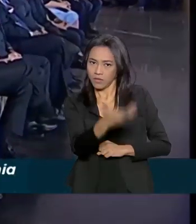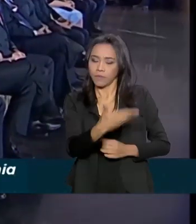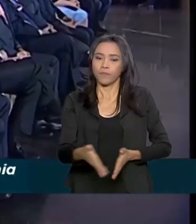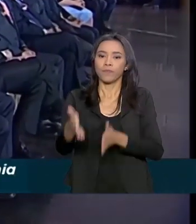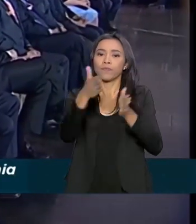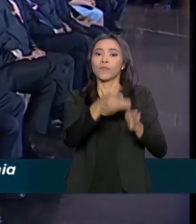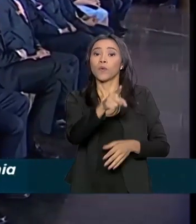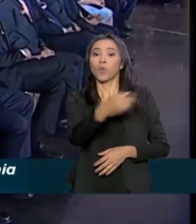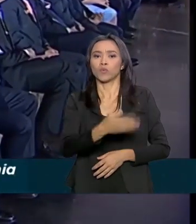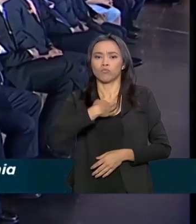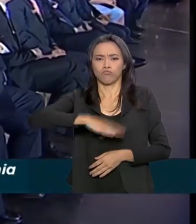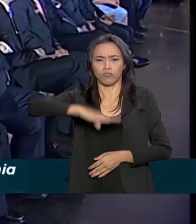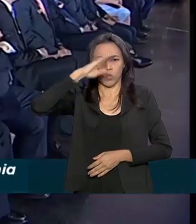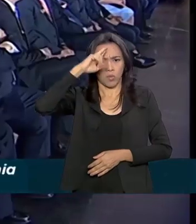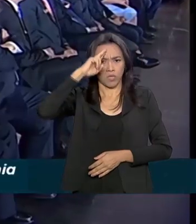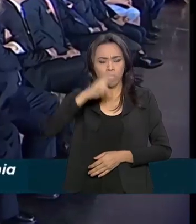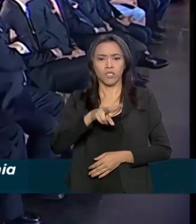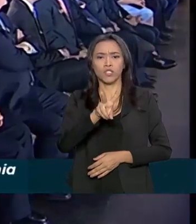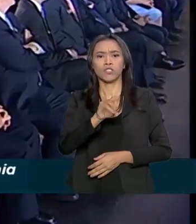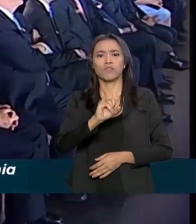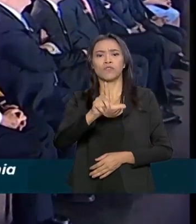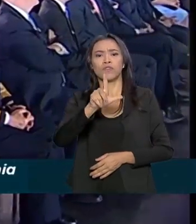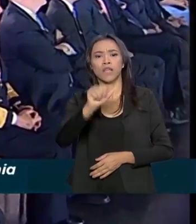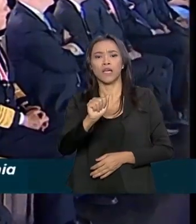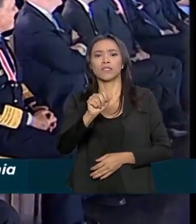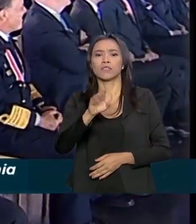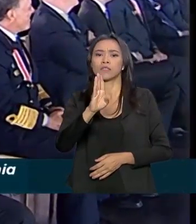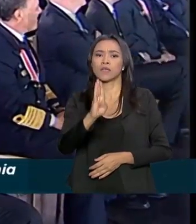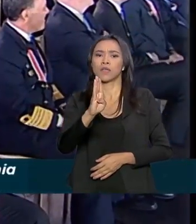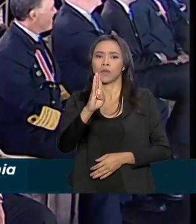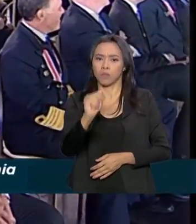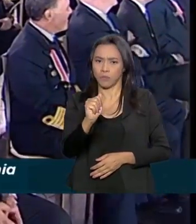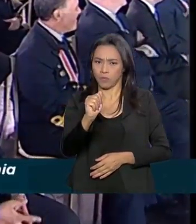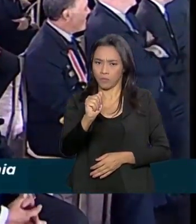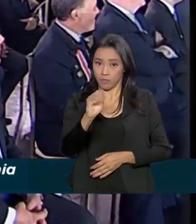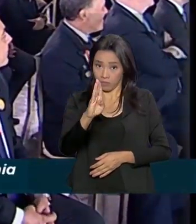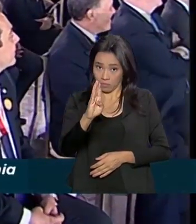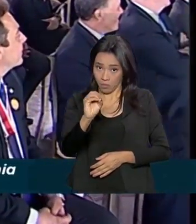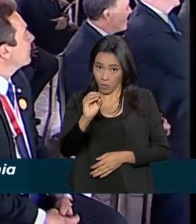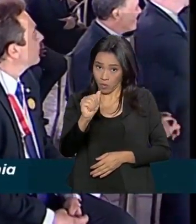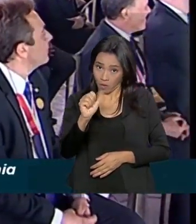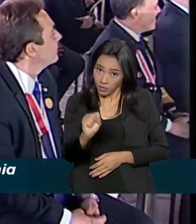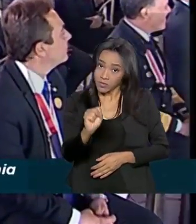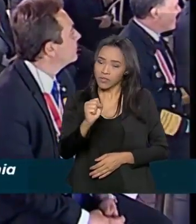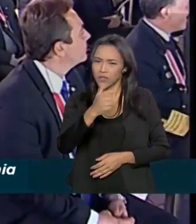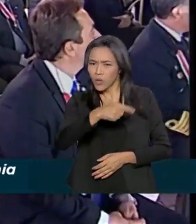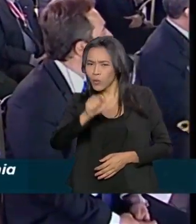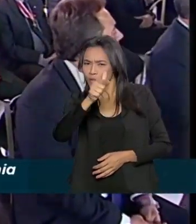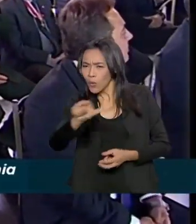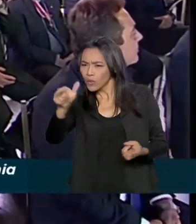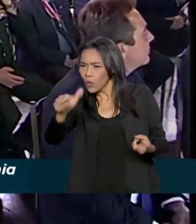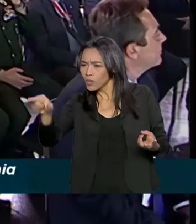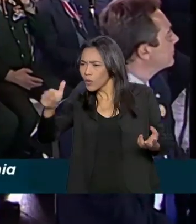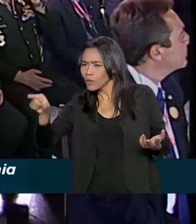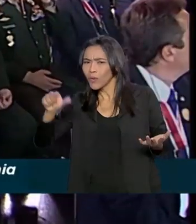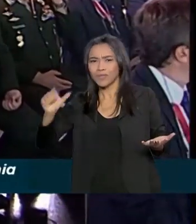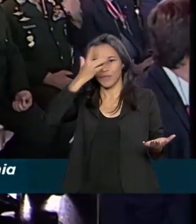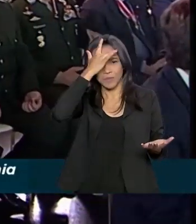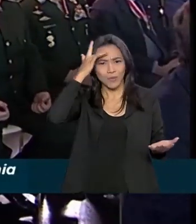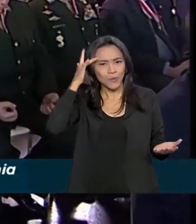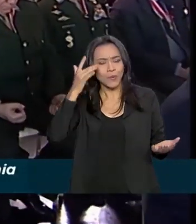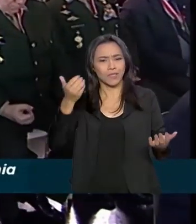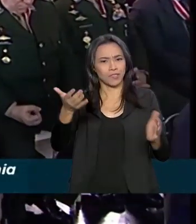comandante Vilas Boas, mas faz parte da nossa história, e tantas outras pessoas